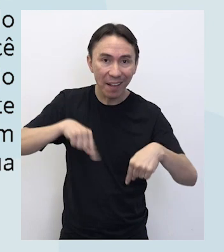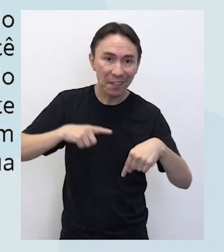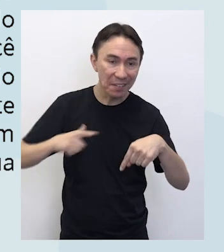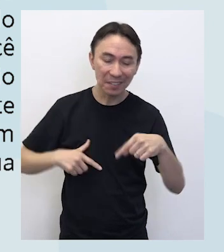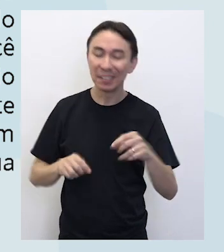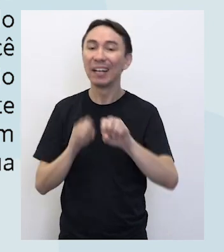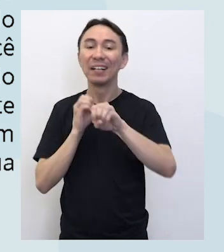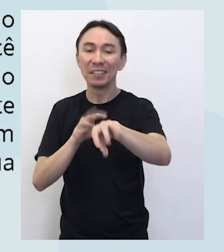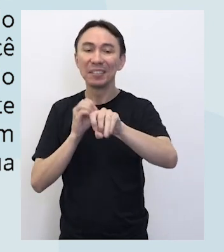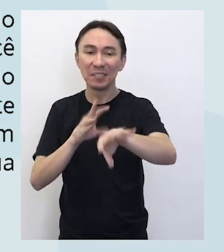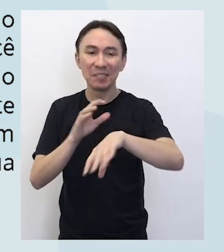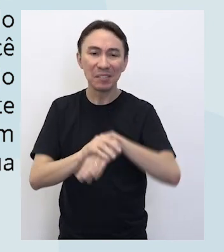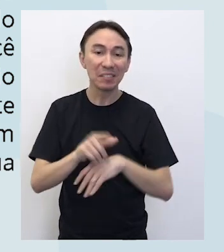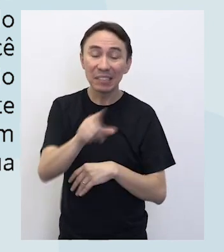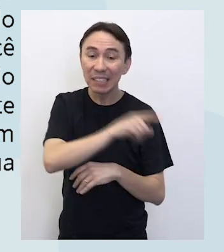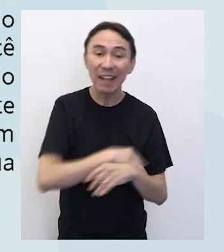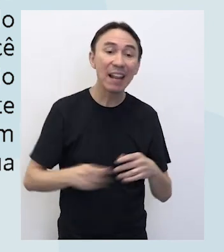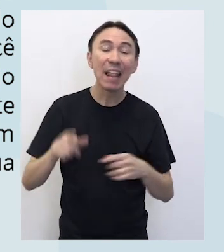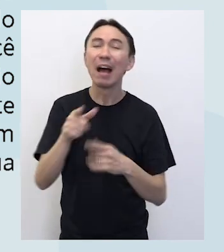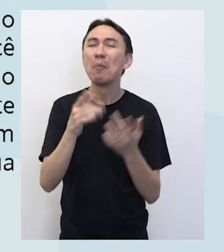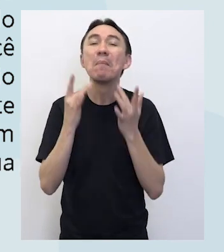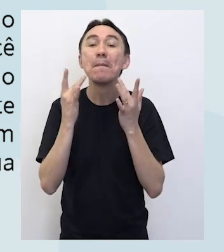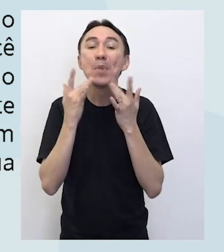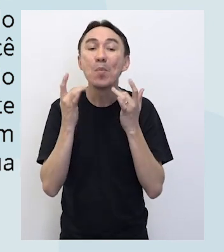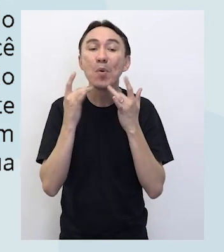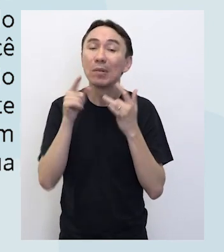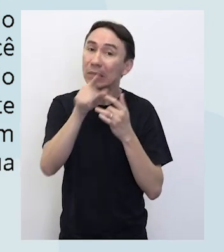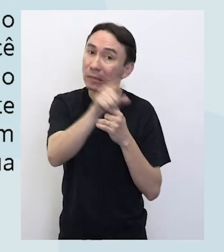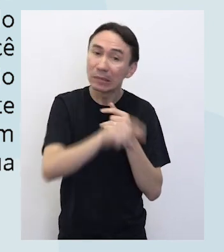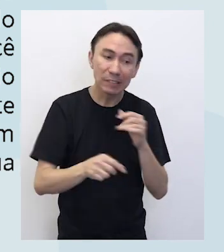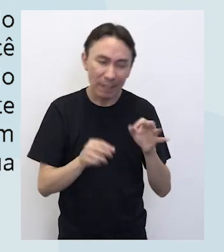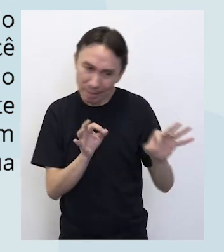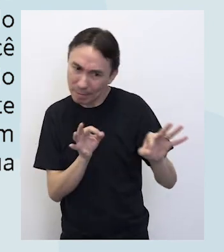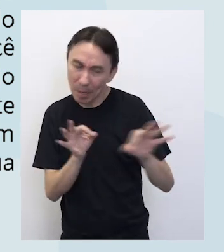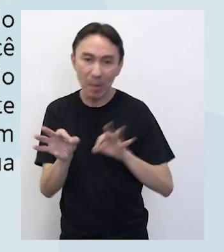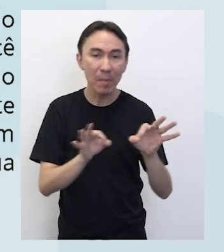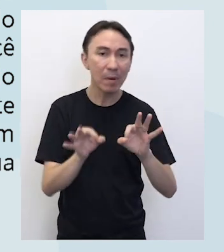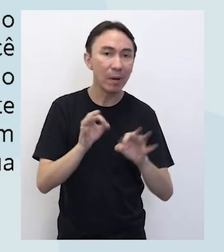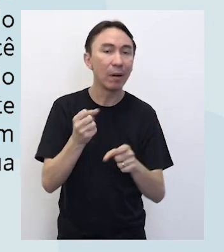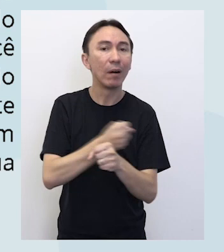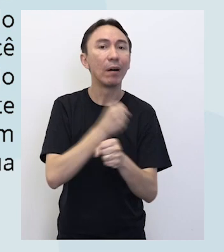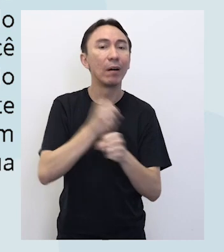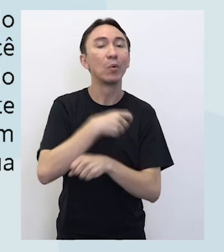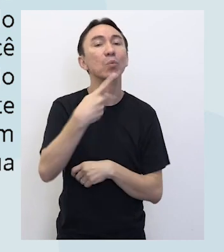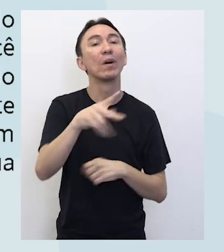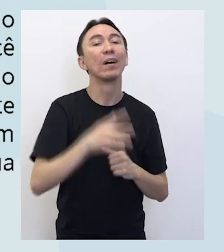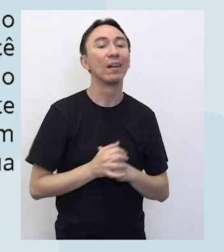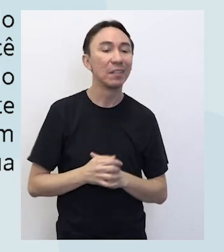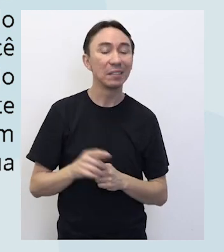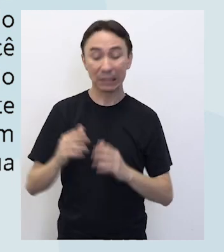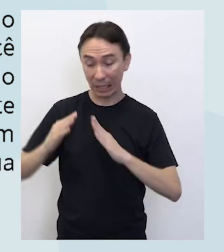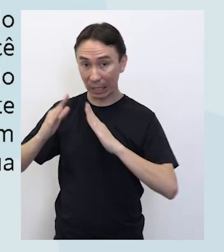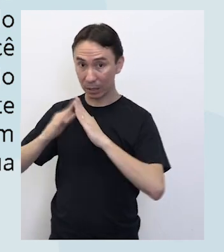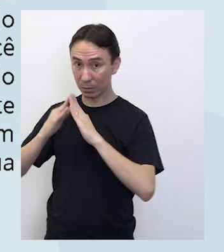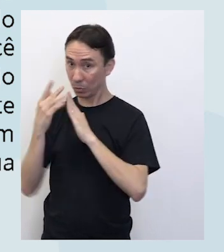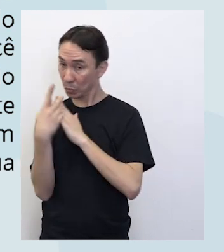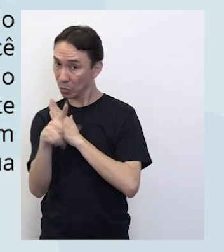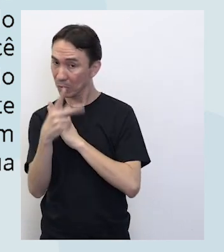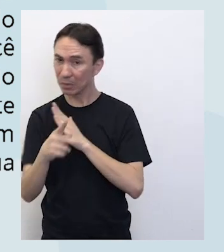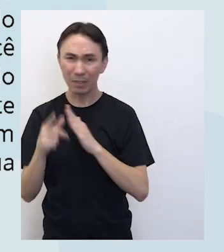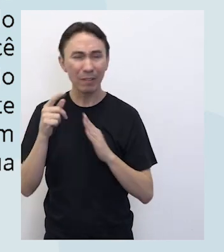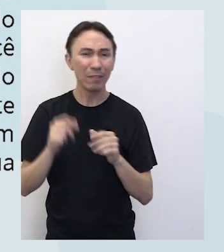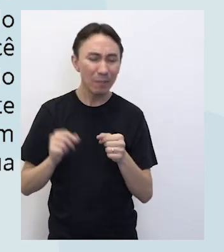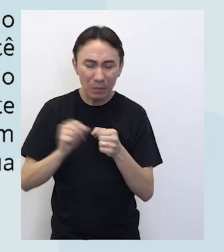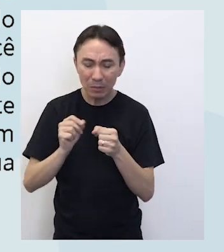a intervenção dramática. Vocês vão tentar aí na casa de vocês, tá? Escrever um monólogo ou selecionar um